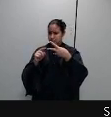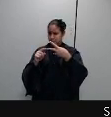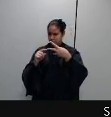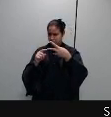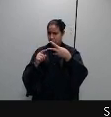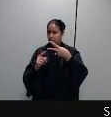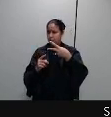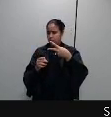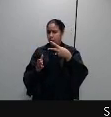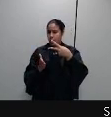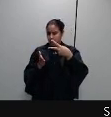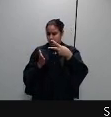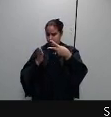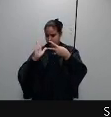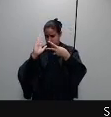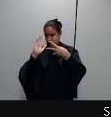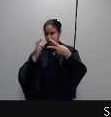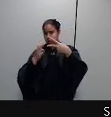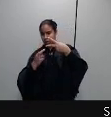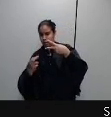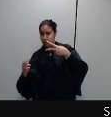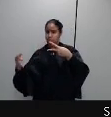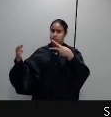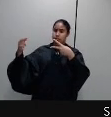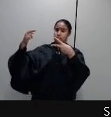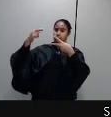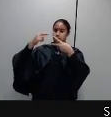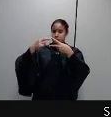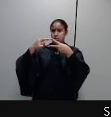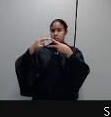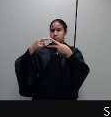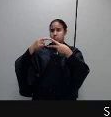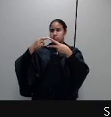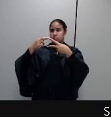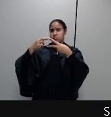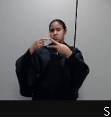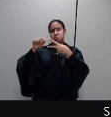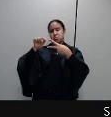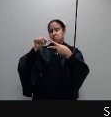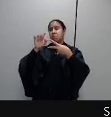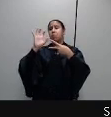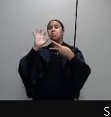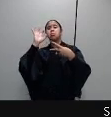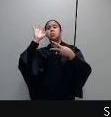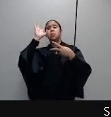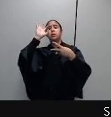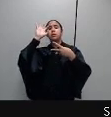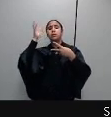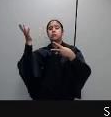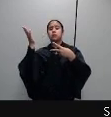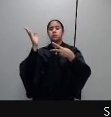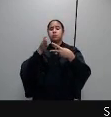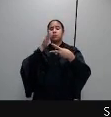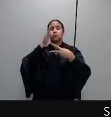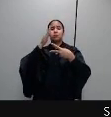grau o caso é teve decisão desfavorável à